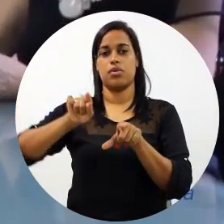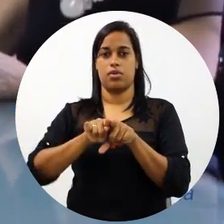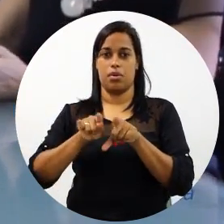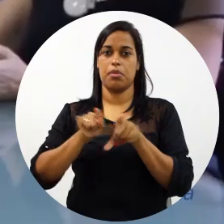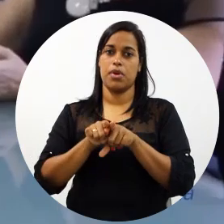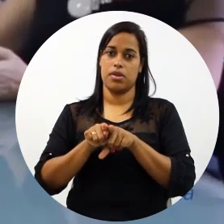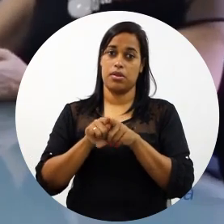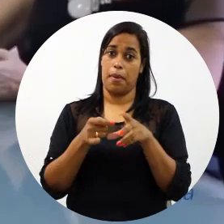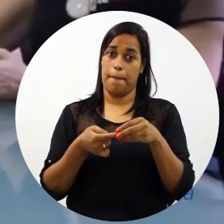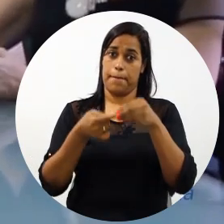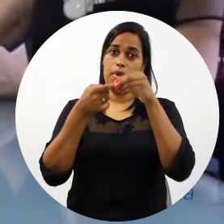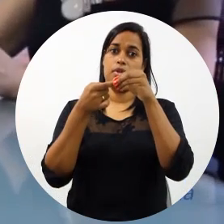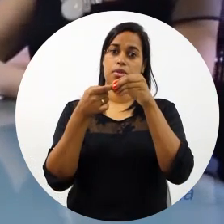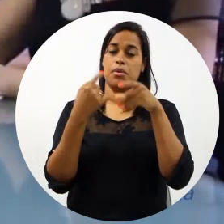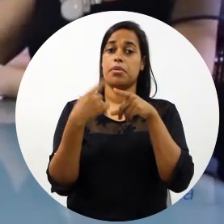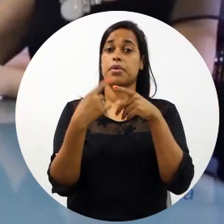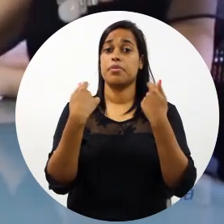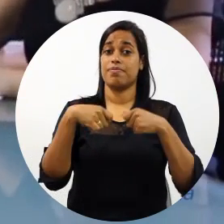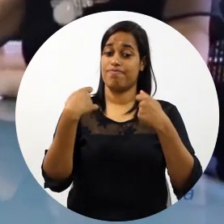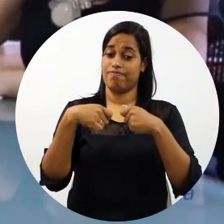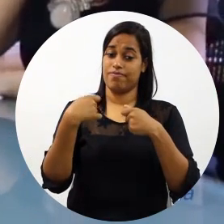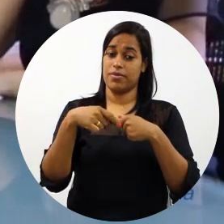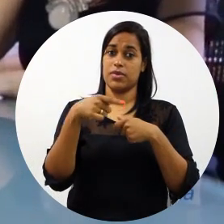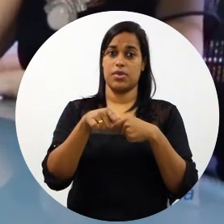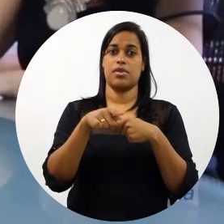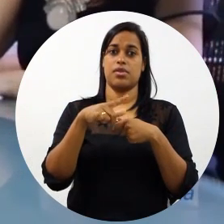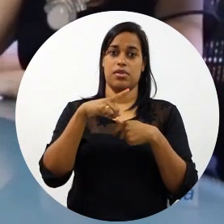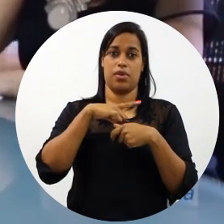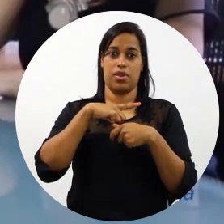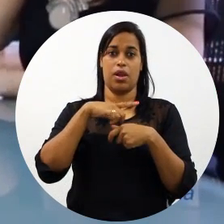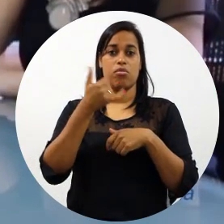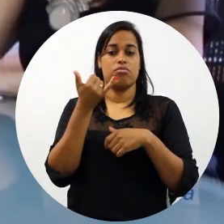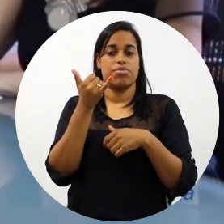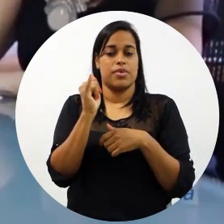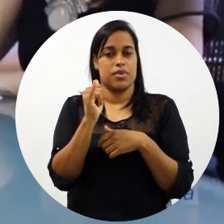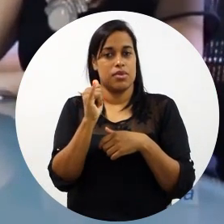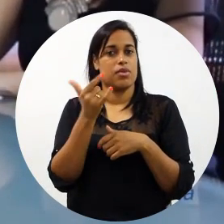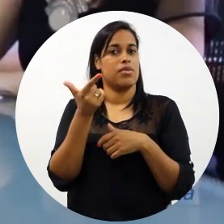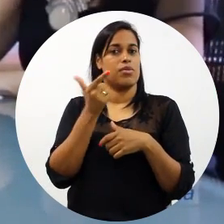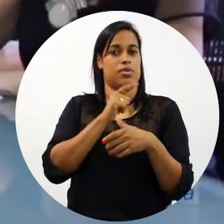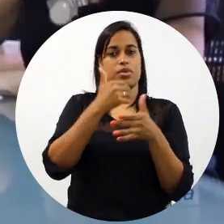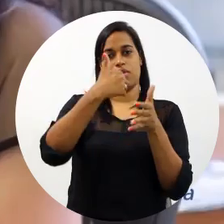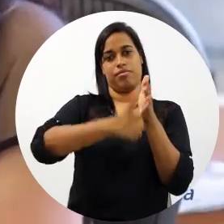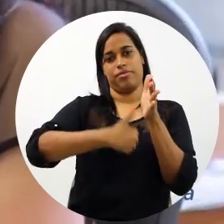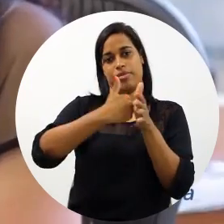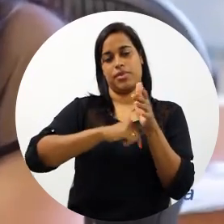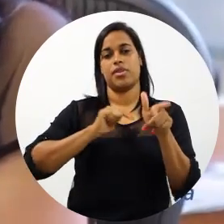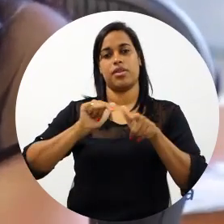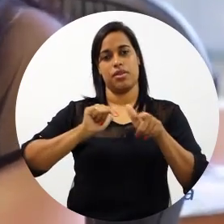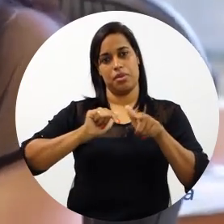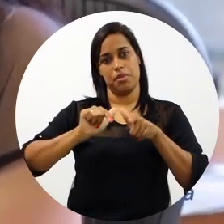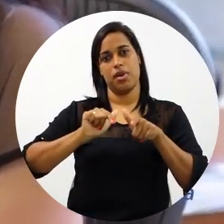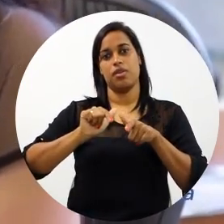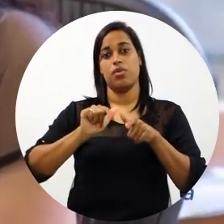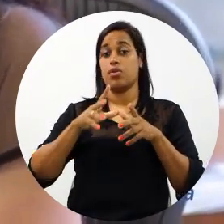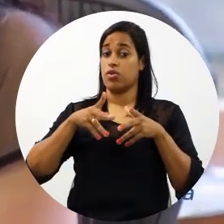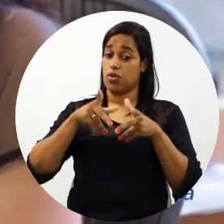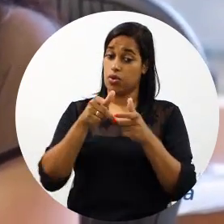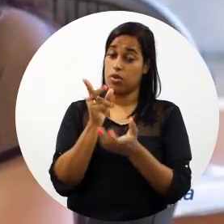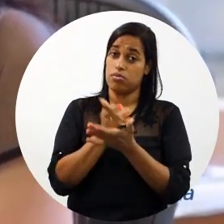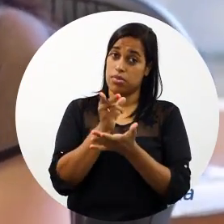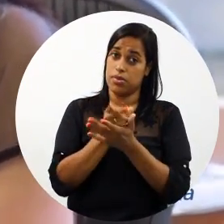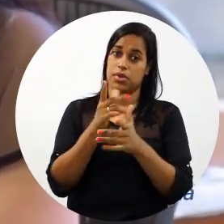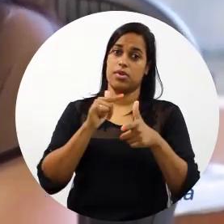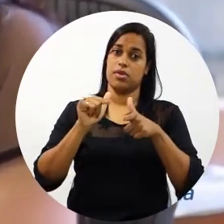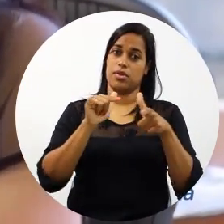adaptam. Principalmente porque elas precisam dar conta daquilo para o que elas foram contratadas. Bom, todo trabalhador, imaginando